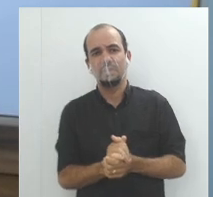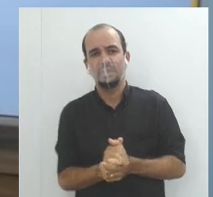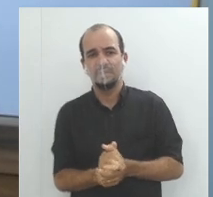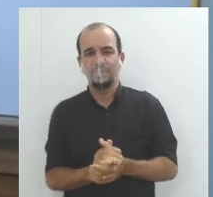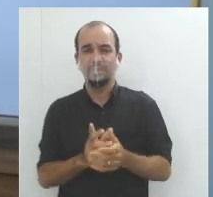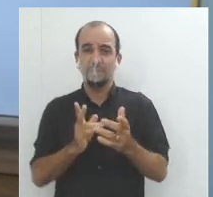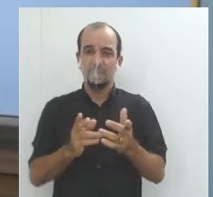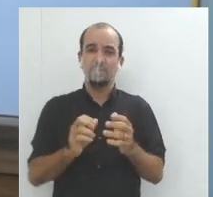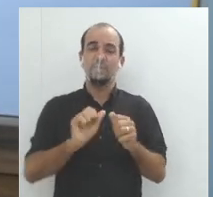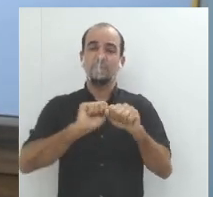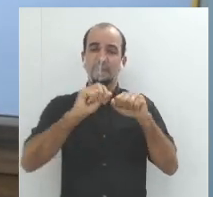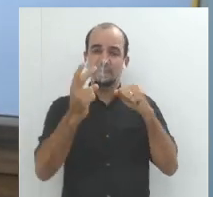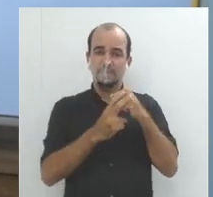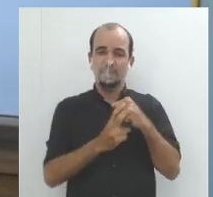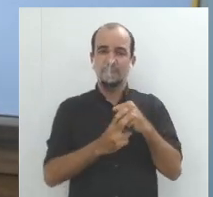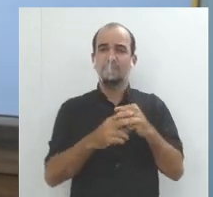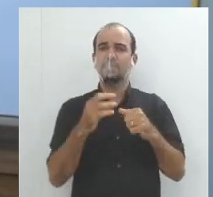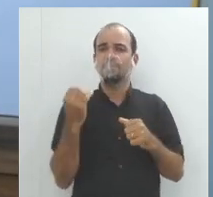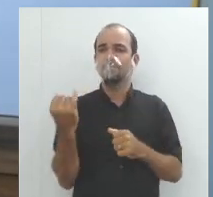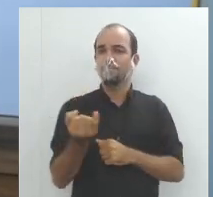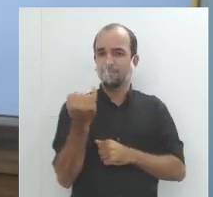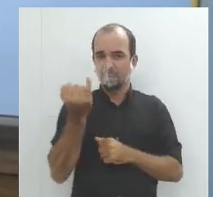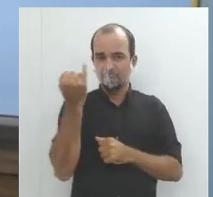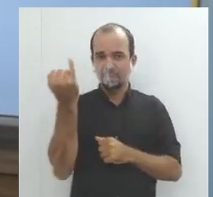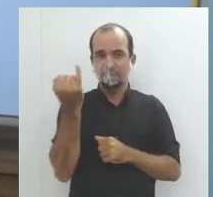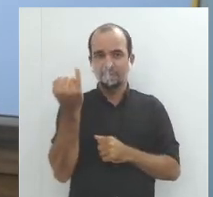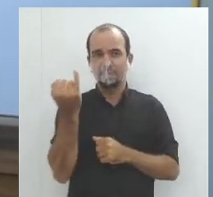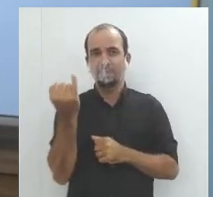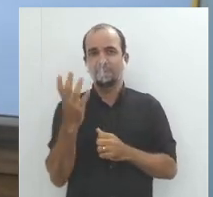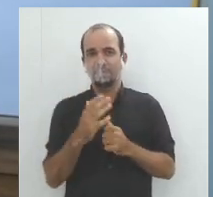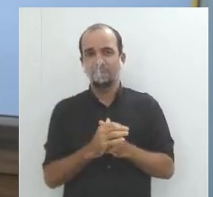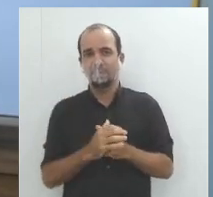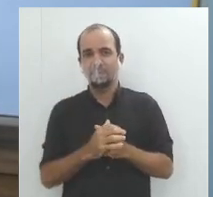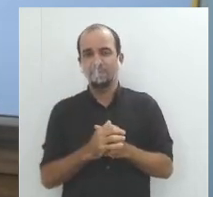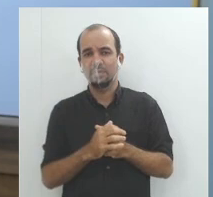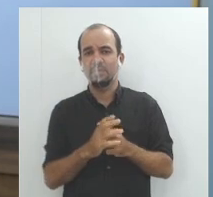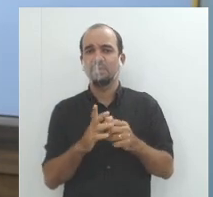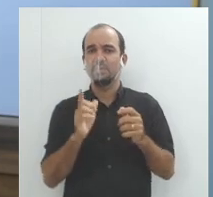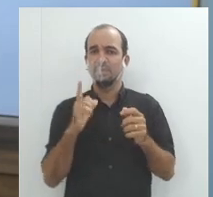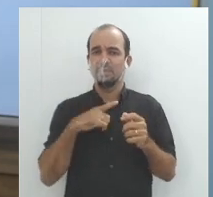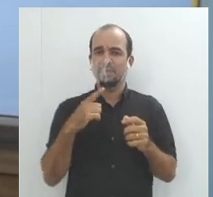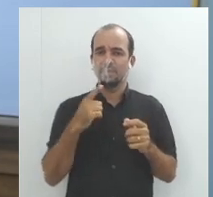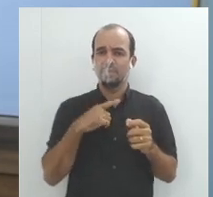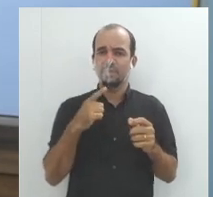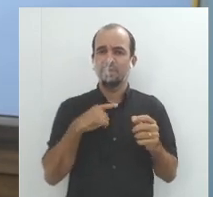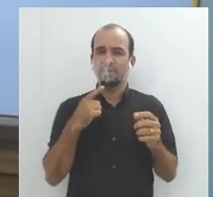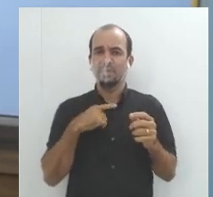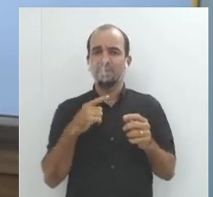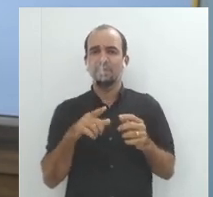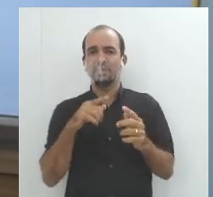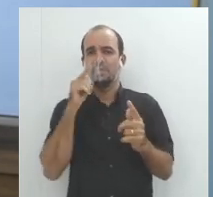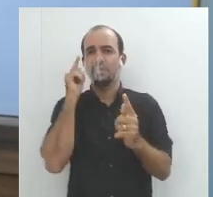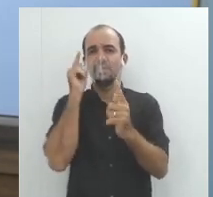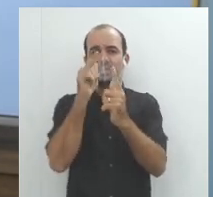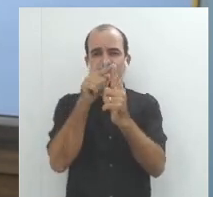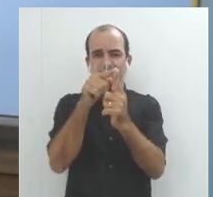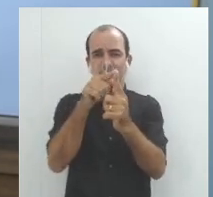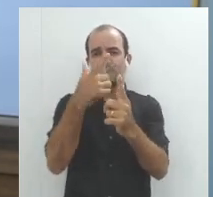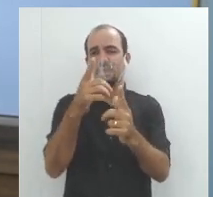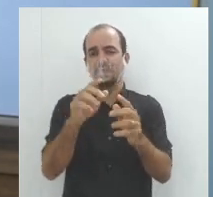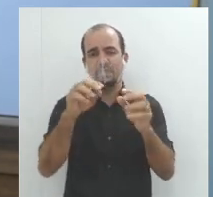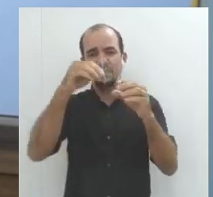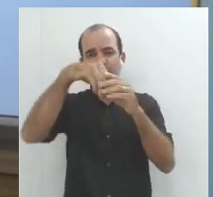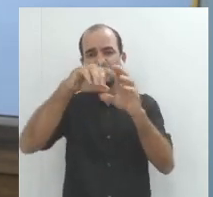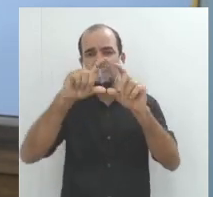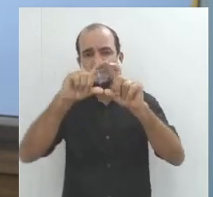importantes na medida em que eles apresentam uma circunstância, algum termo ou